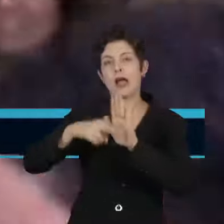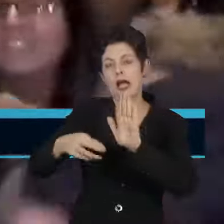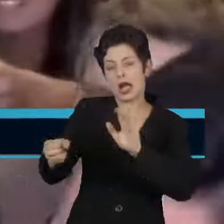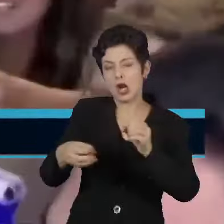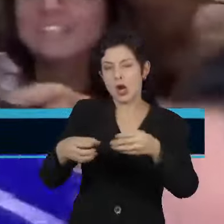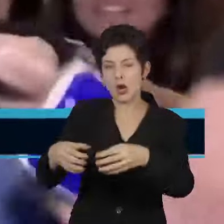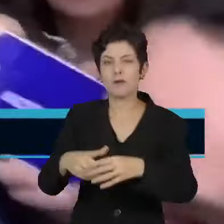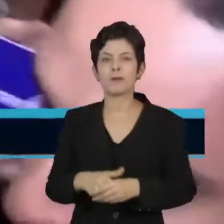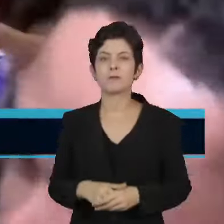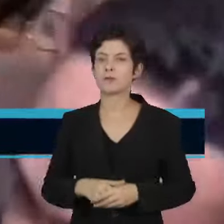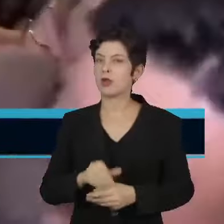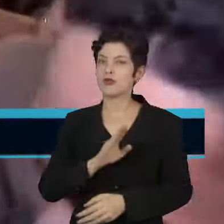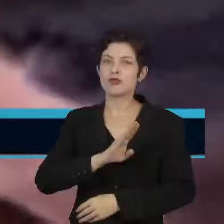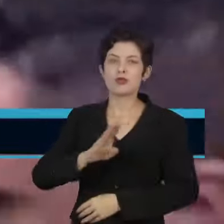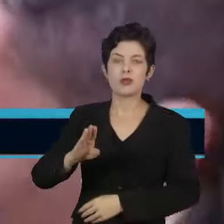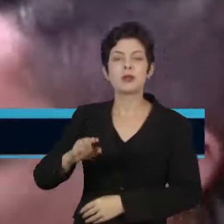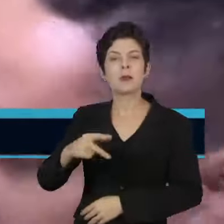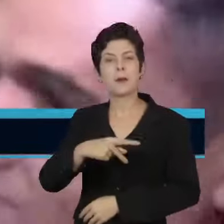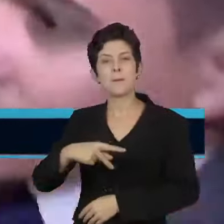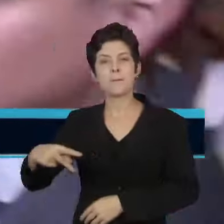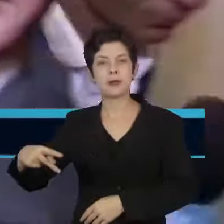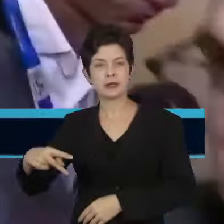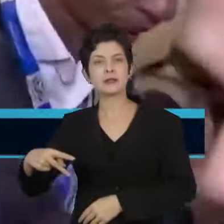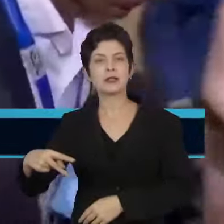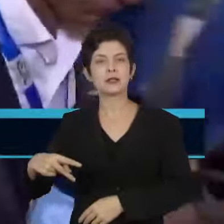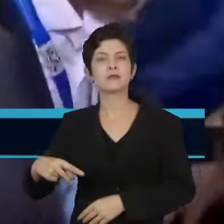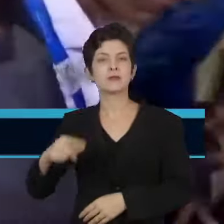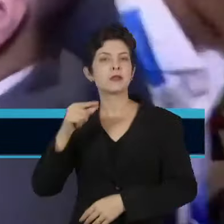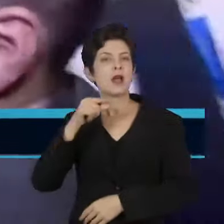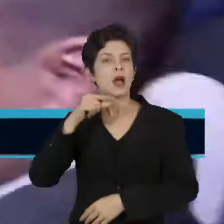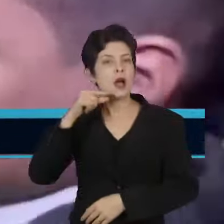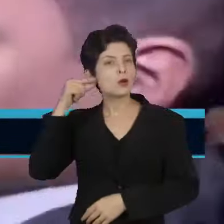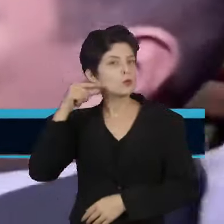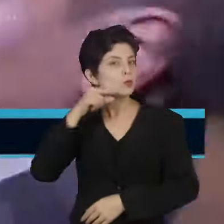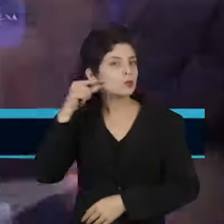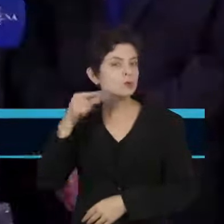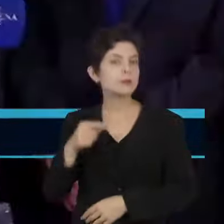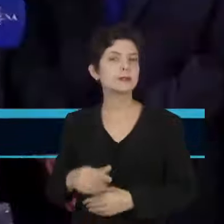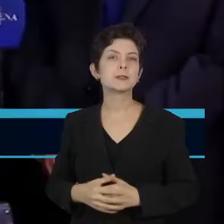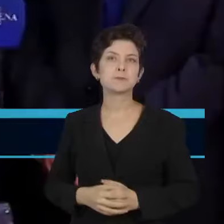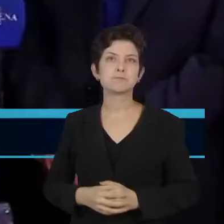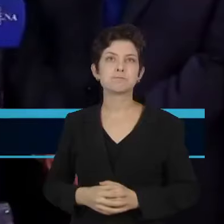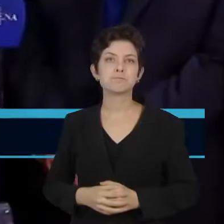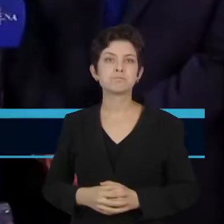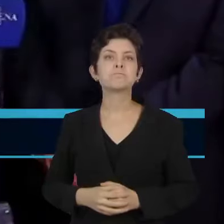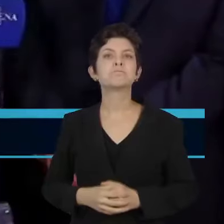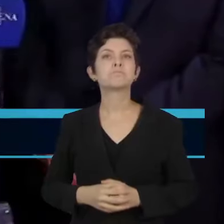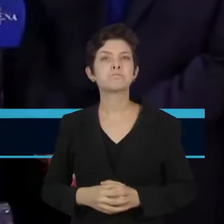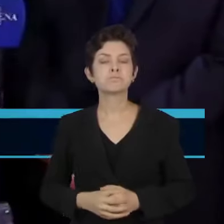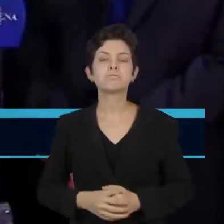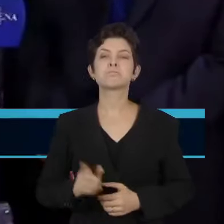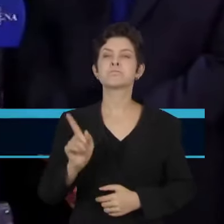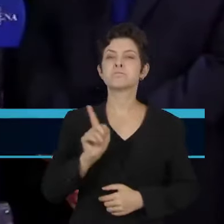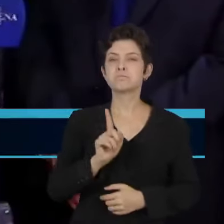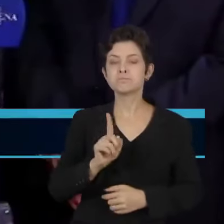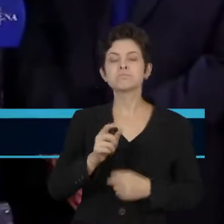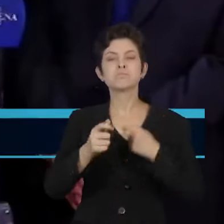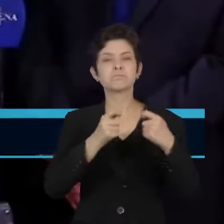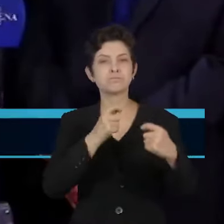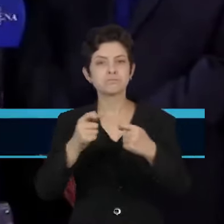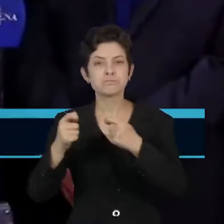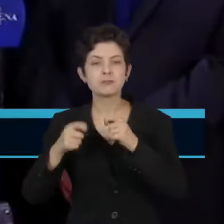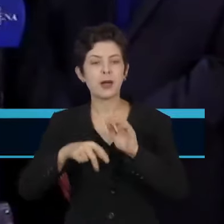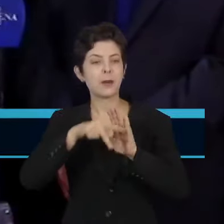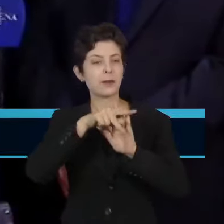foi direto para o gabinete do presidente da Casa, Arthur Lira. Na saída, Haddad explicou que o projeto de